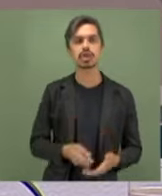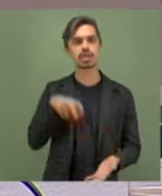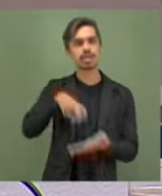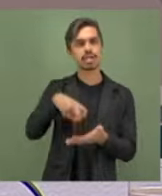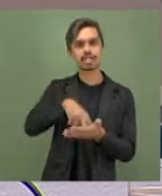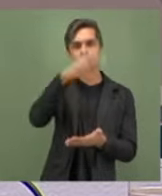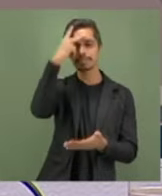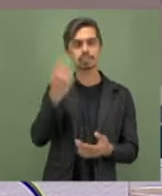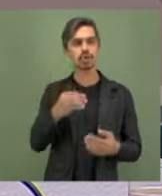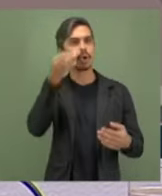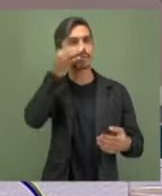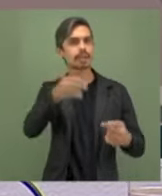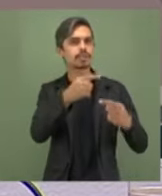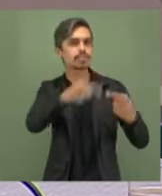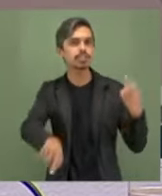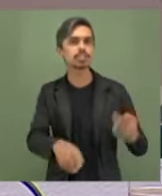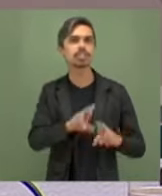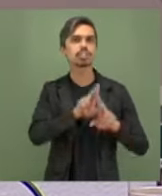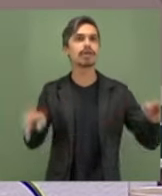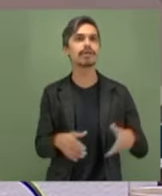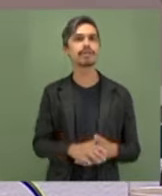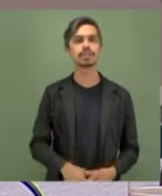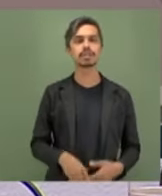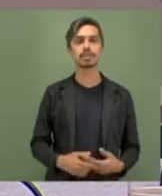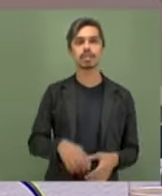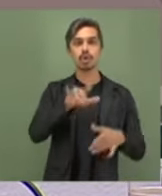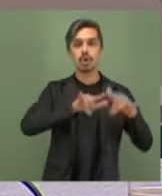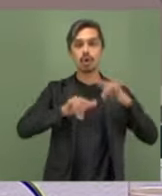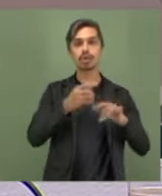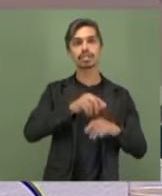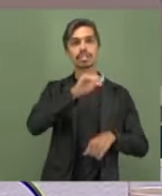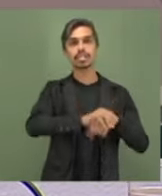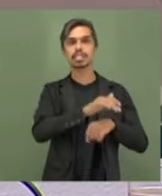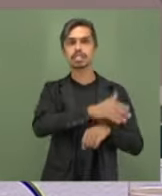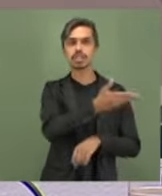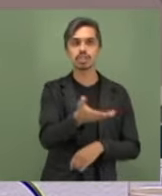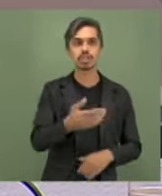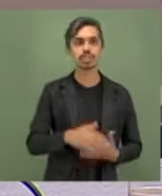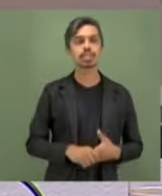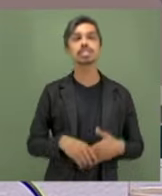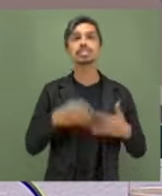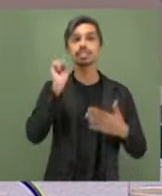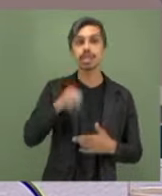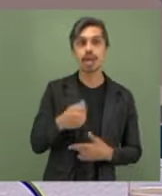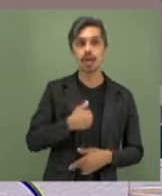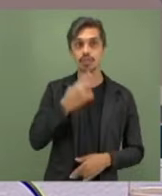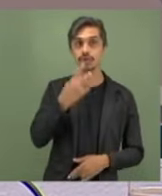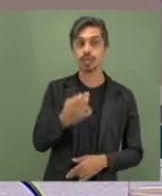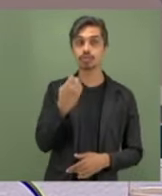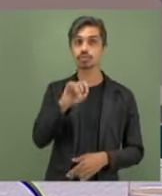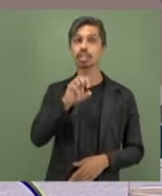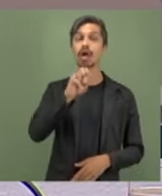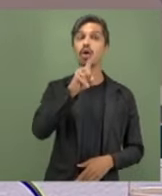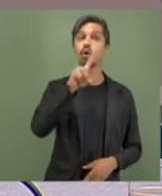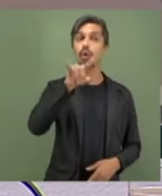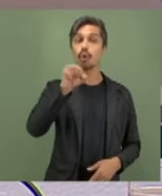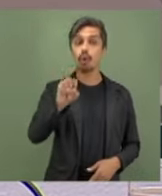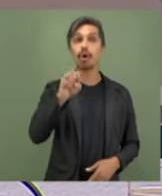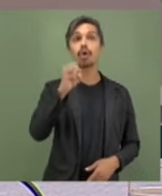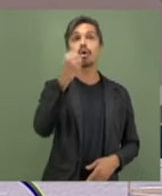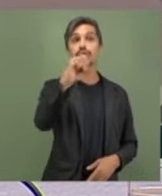de 17 anos para crimes orquestrados por eles próprios. Eles próprios. E sim, estou a falar do 8 de janeiro. Por mais que